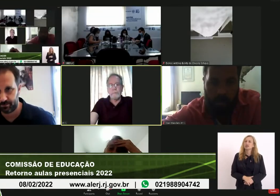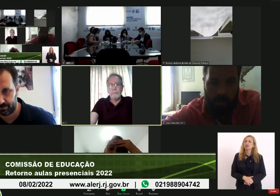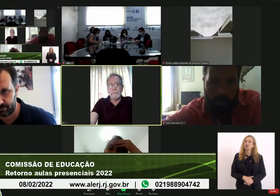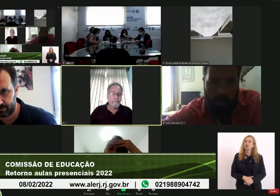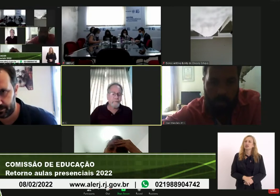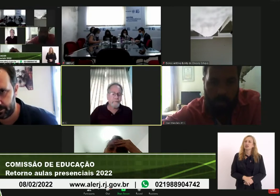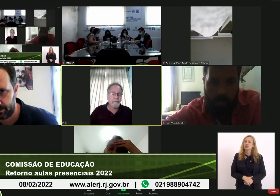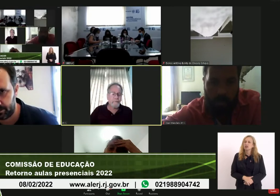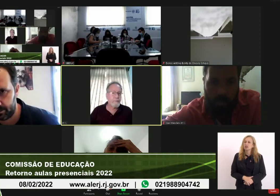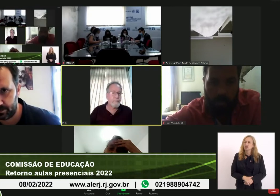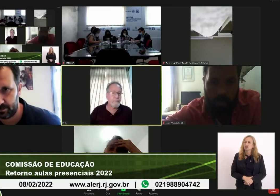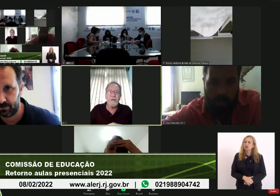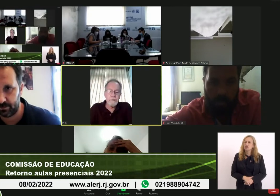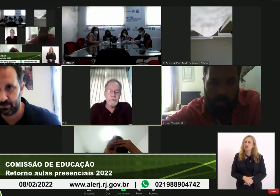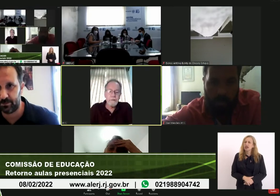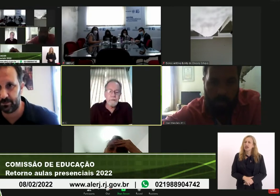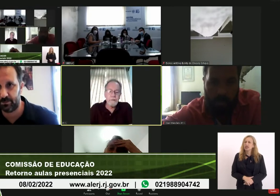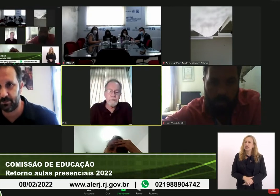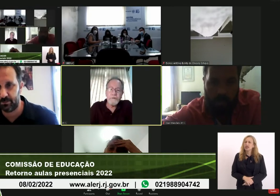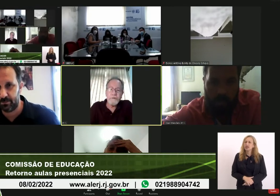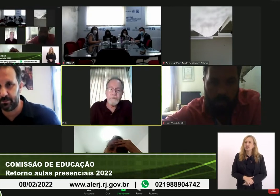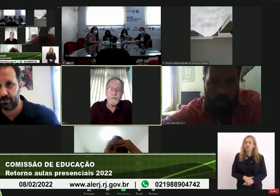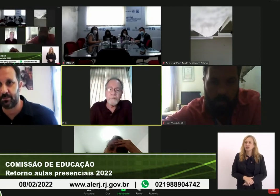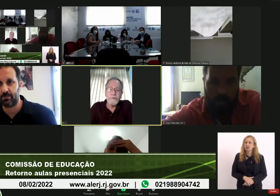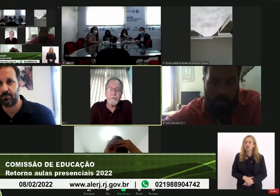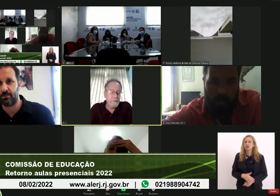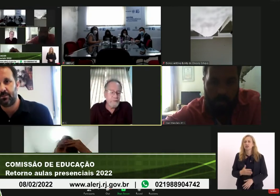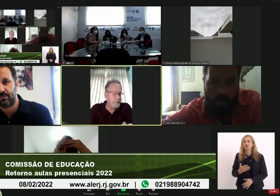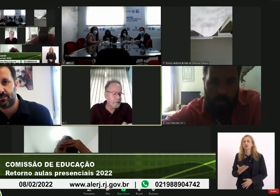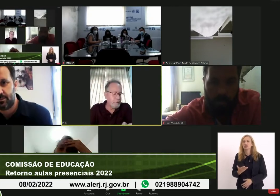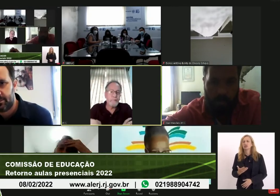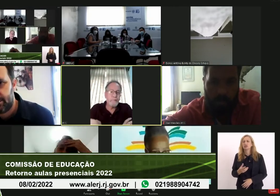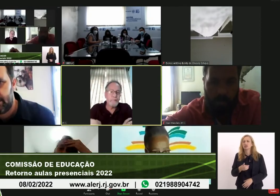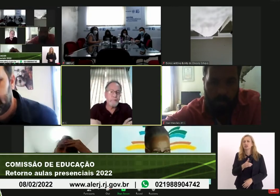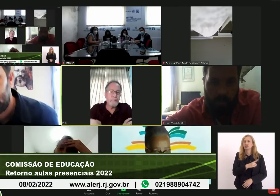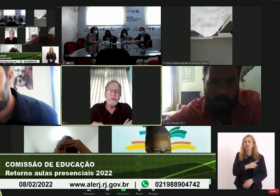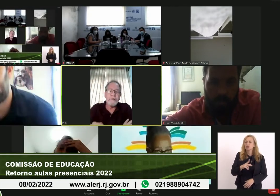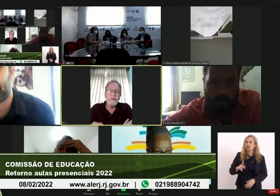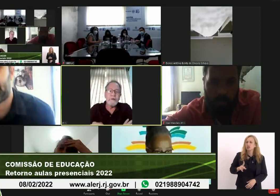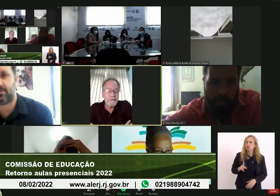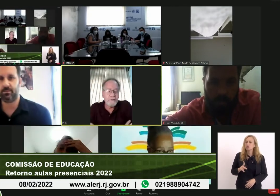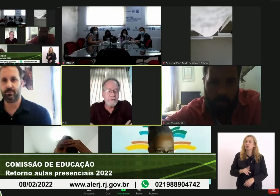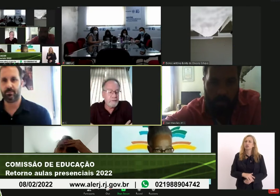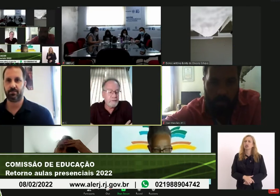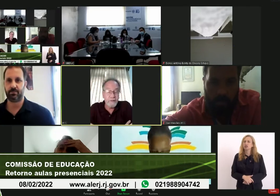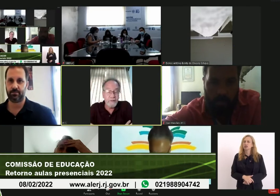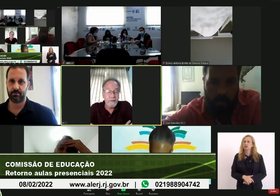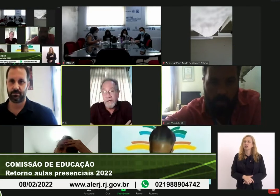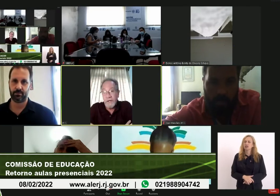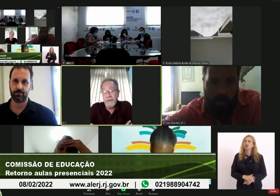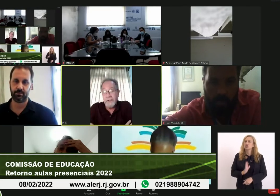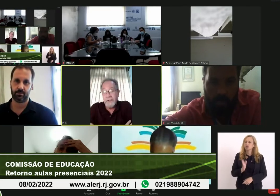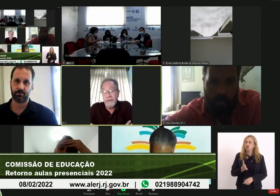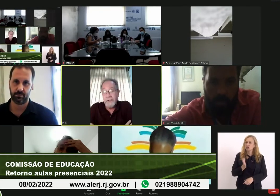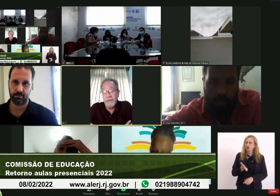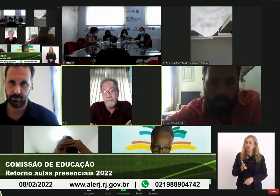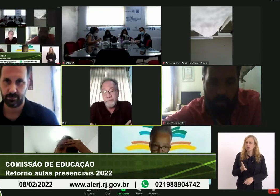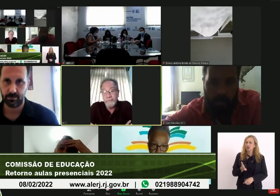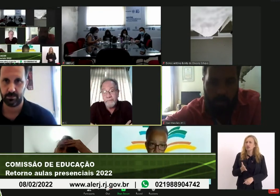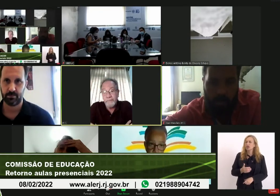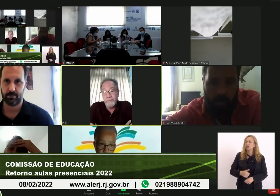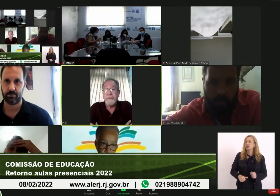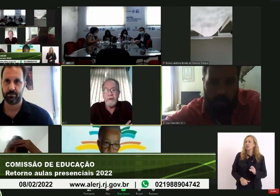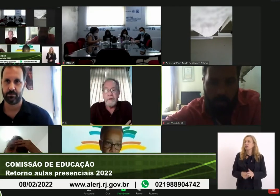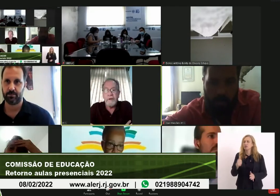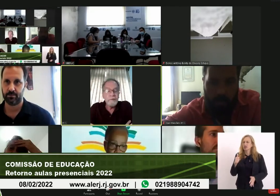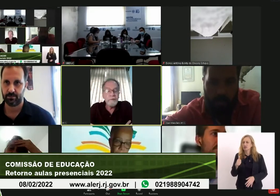Bom, eu vou plagiar o nosso companheiro da Defensoria Pública e desejar, já que é a primeira vez que